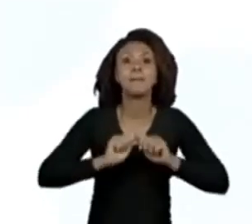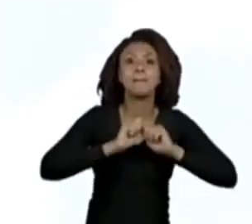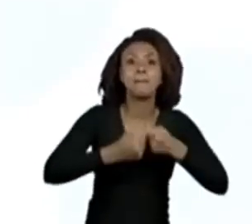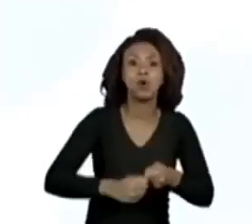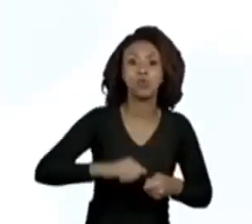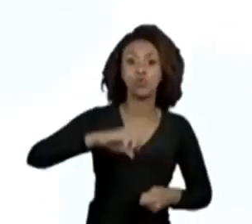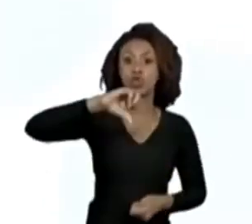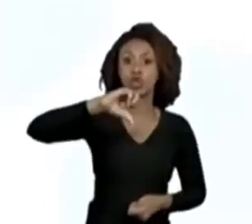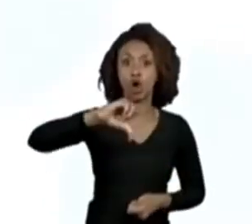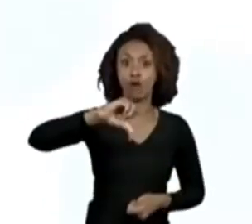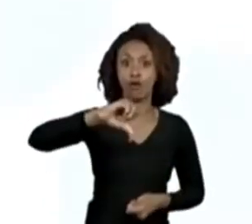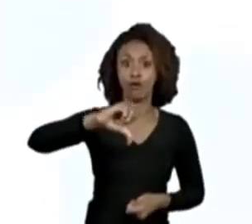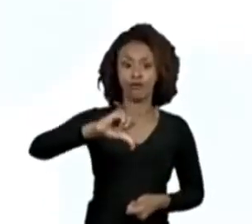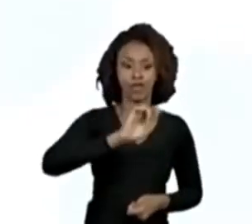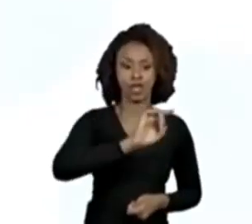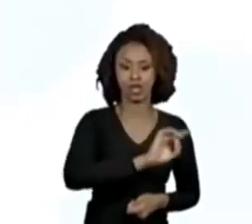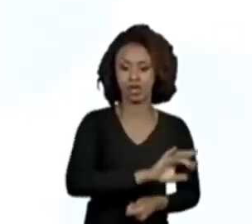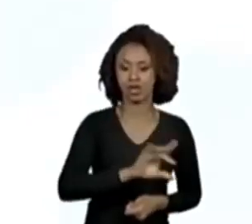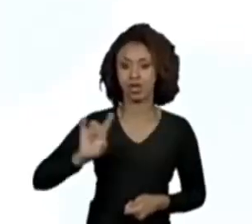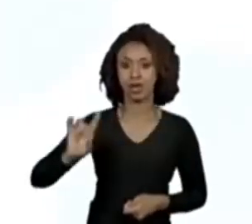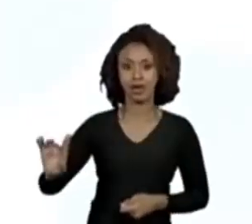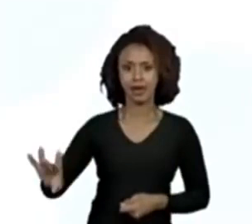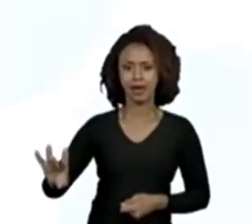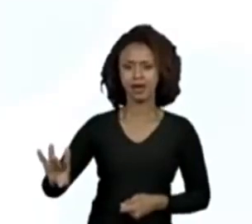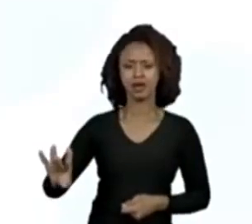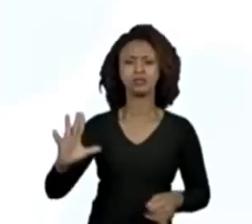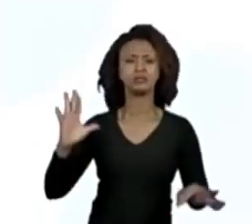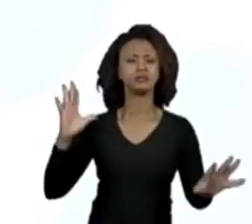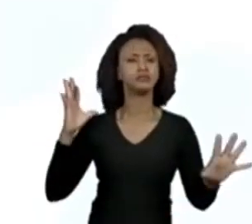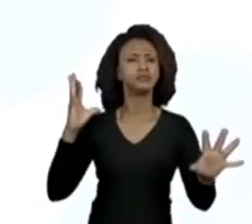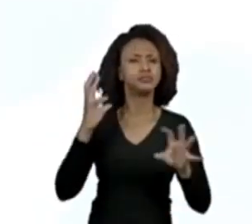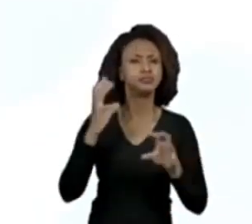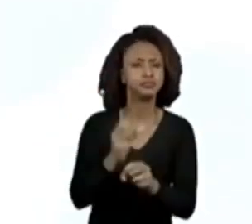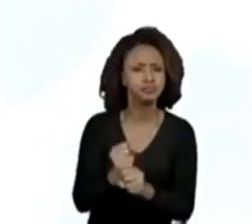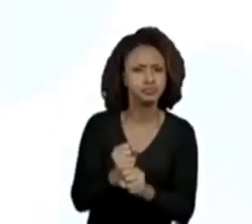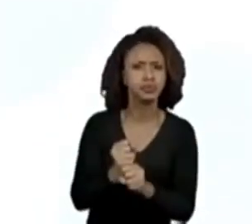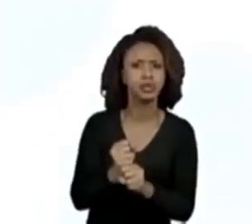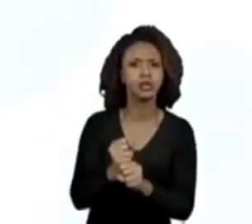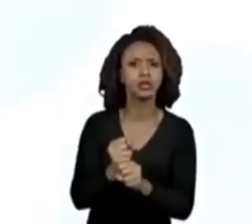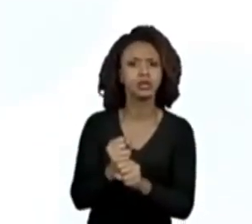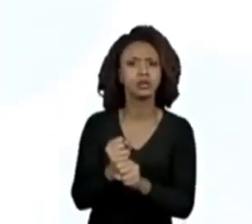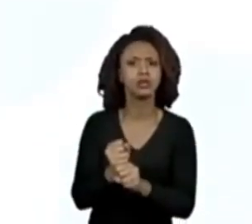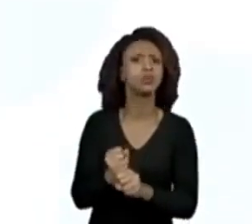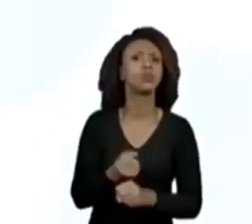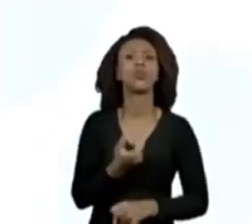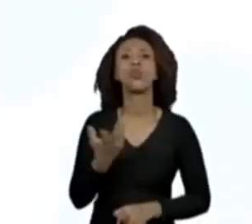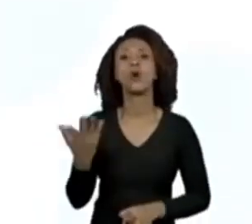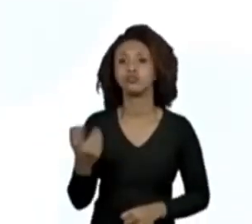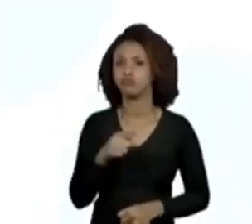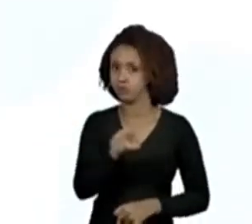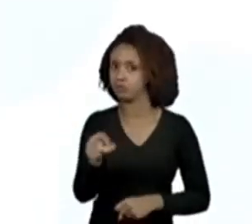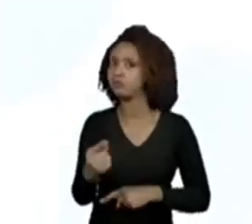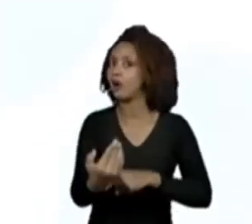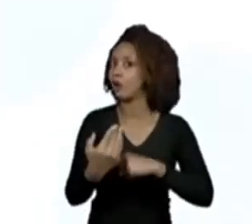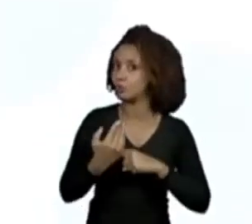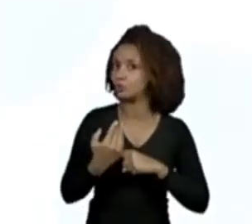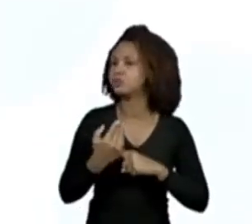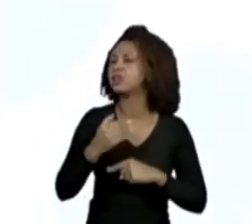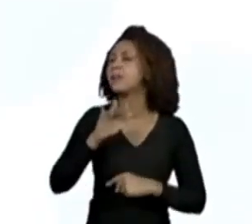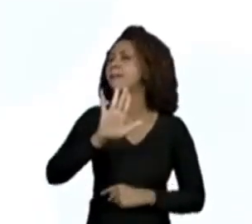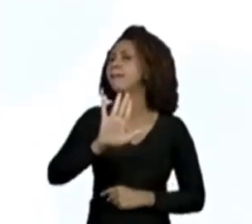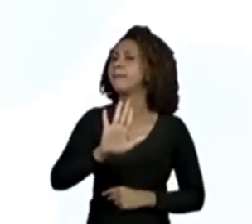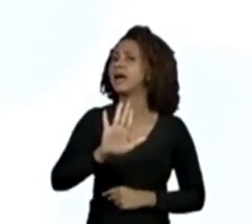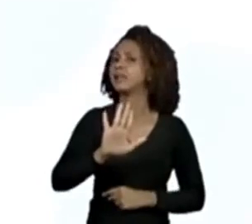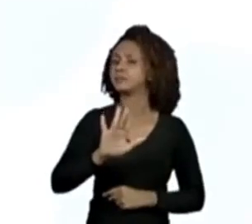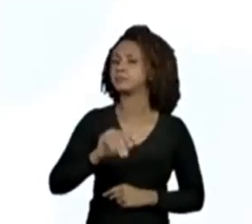uma. Qual é o total de pães? Eu vou precisar da ajuda de vocês. Mas antes de